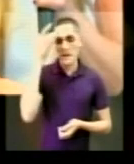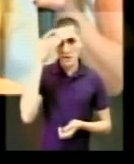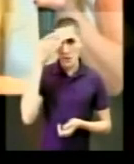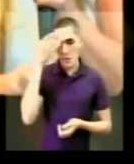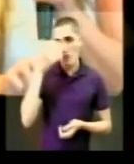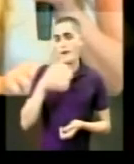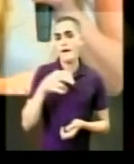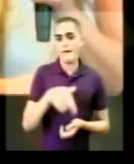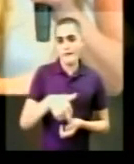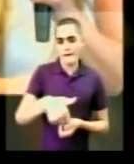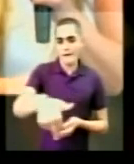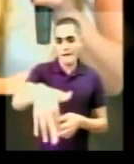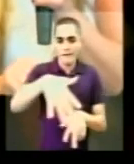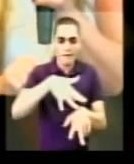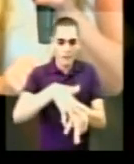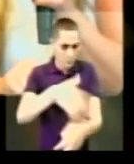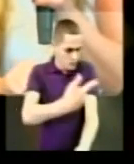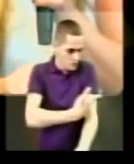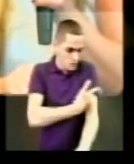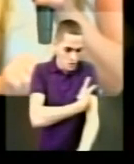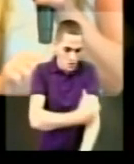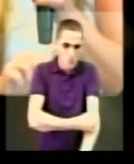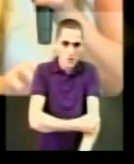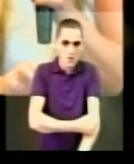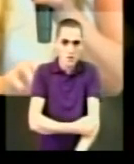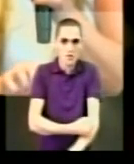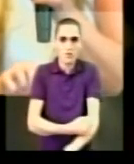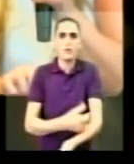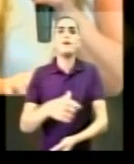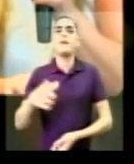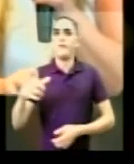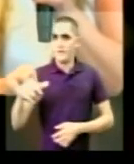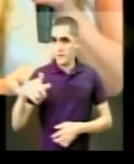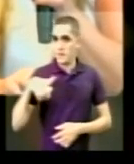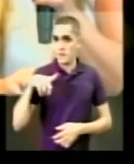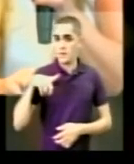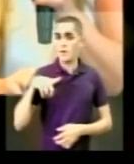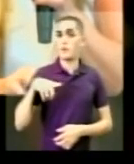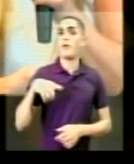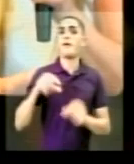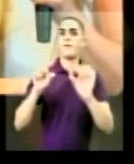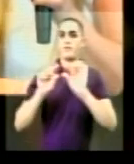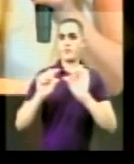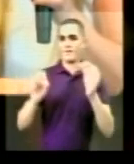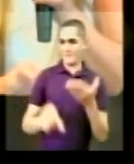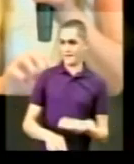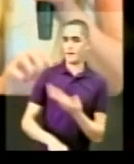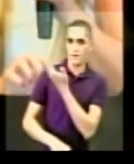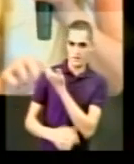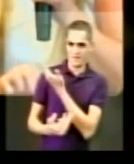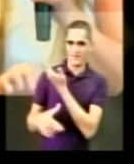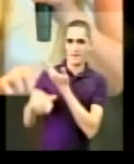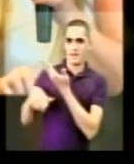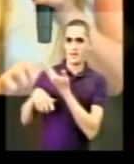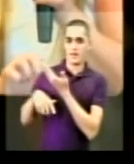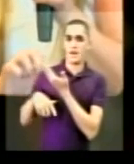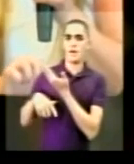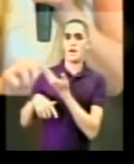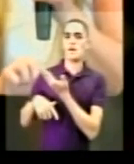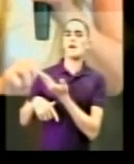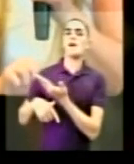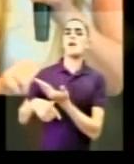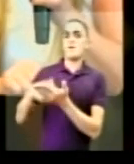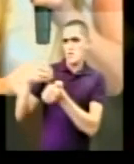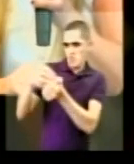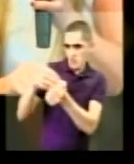rede pública, vai receber um acesso, né, vai receber um usuário e senha, tá? Esse é um modelo. Vai estar o nome dele,